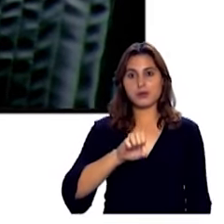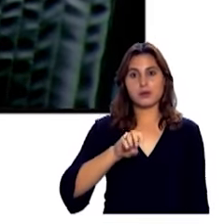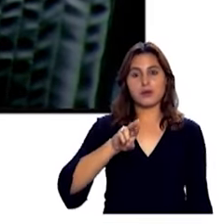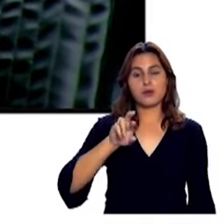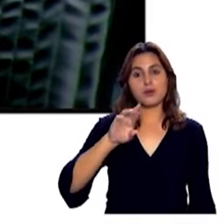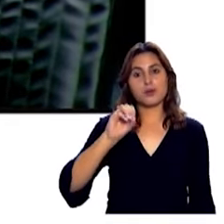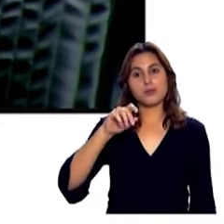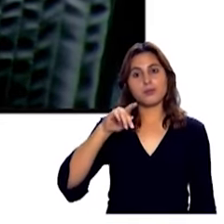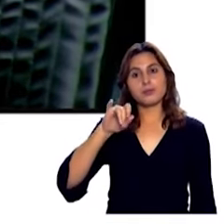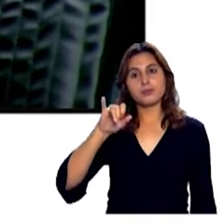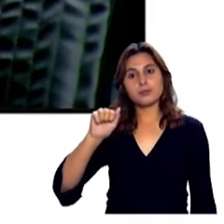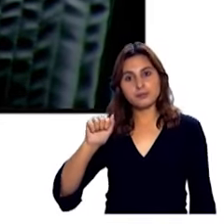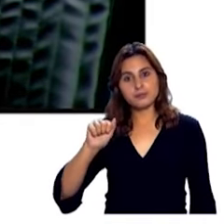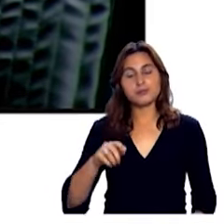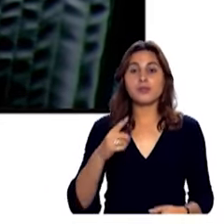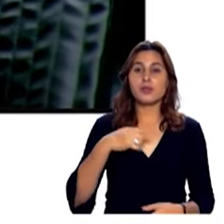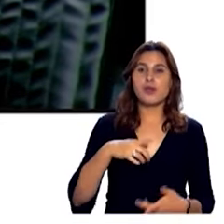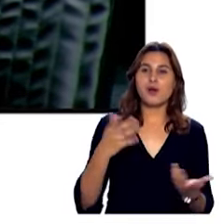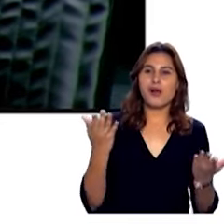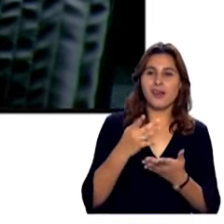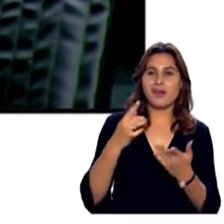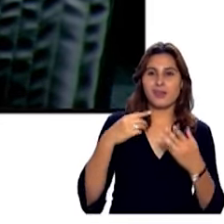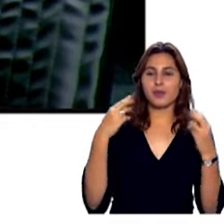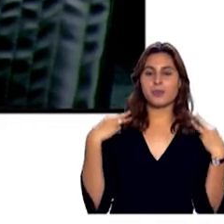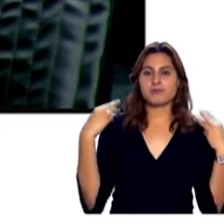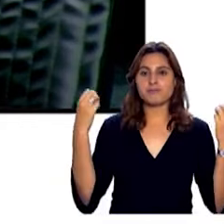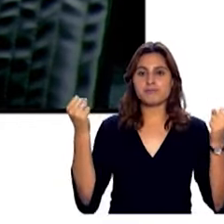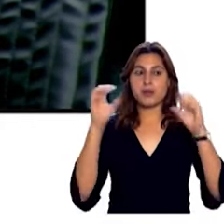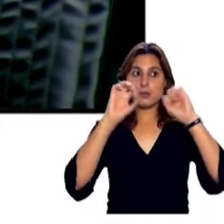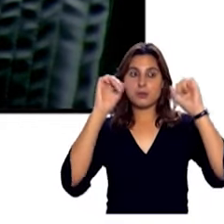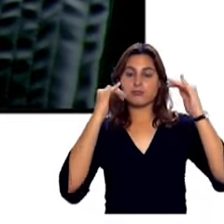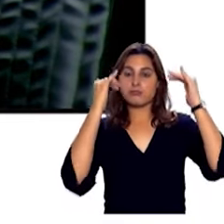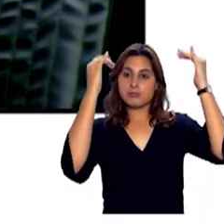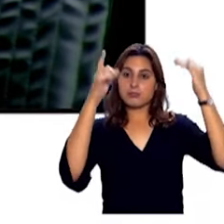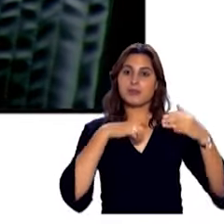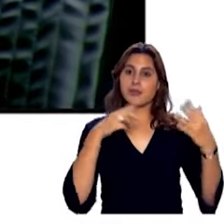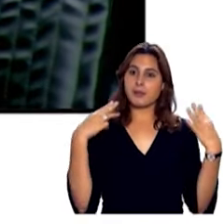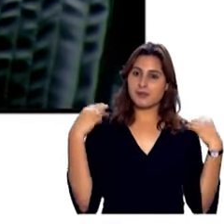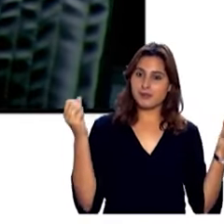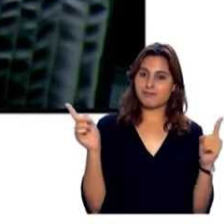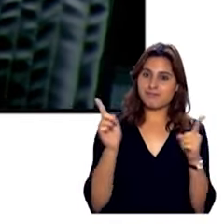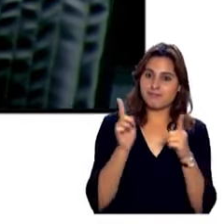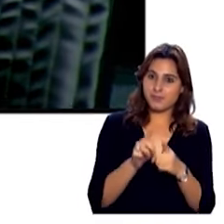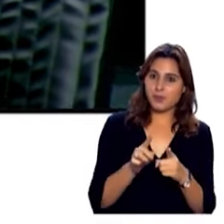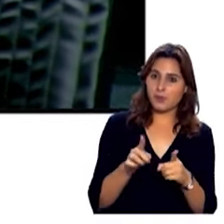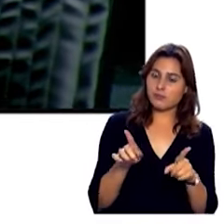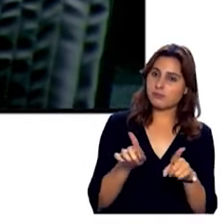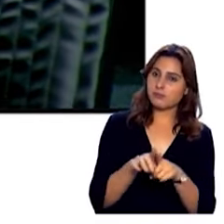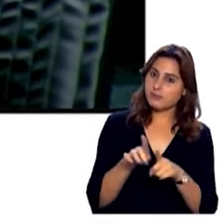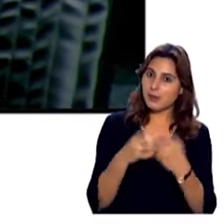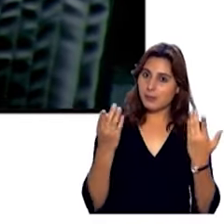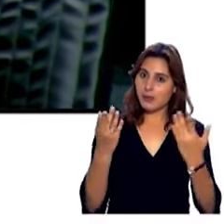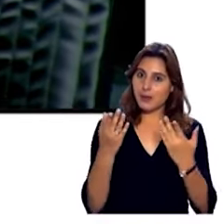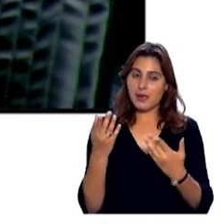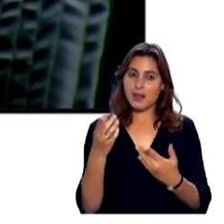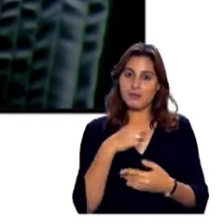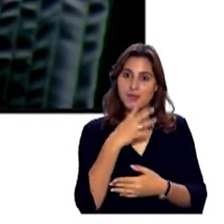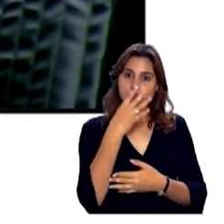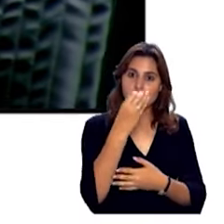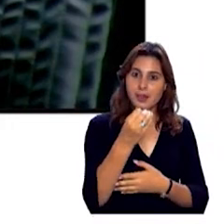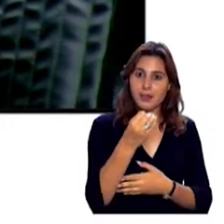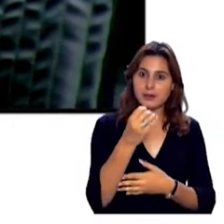que nós temos poucos magistrados nos tribunais superiores modelo inspirado no sistema norte-americano claramente conhecidamente